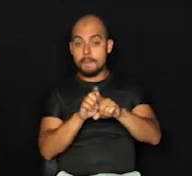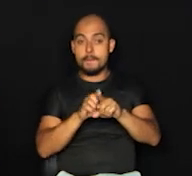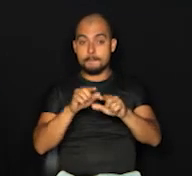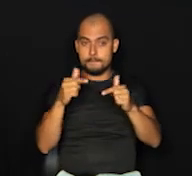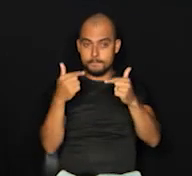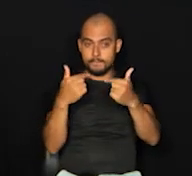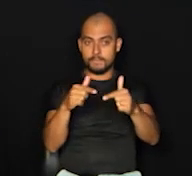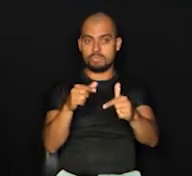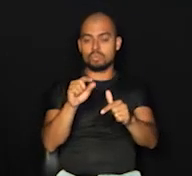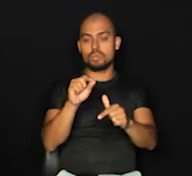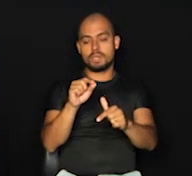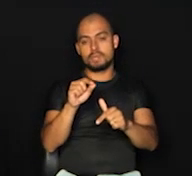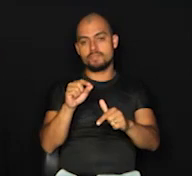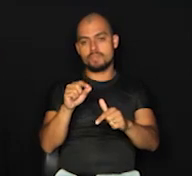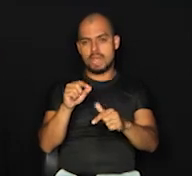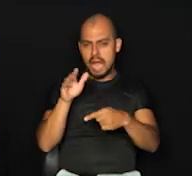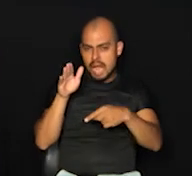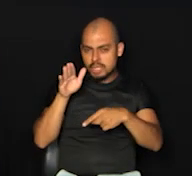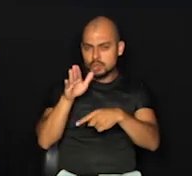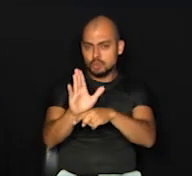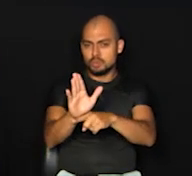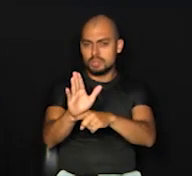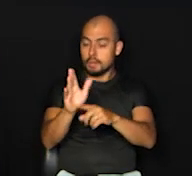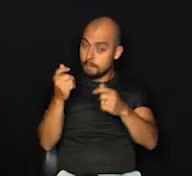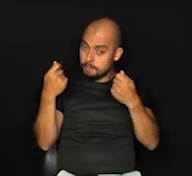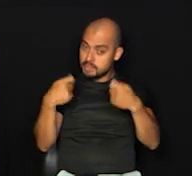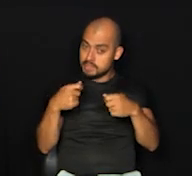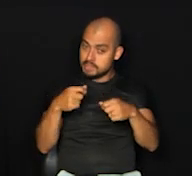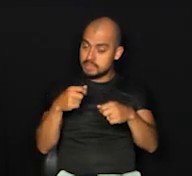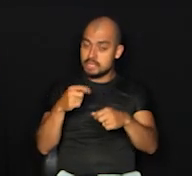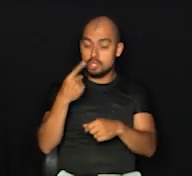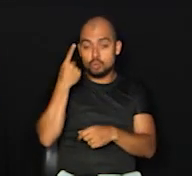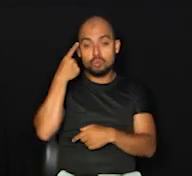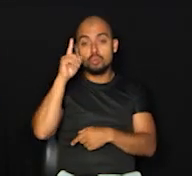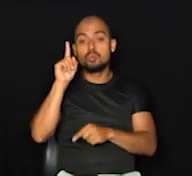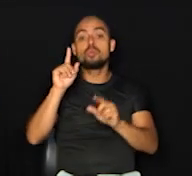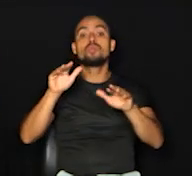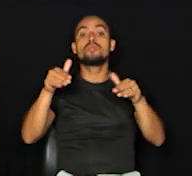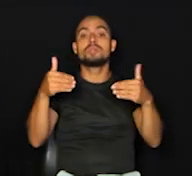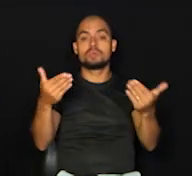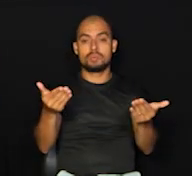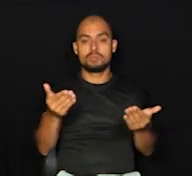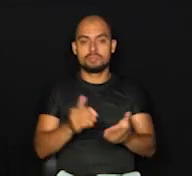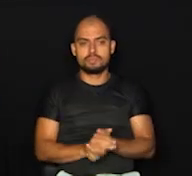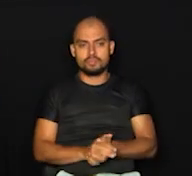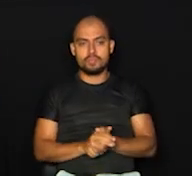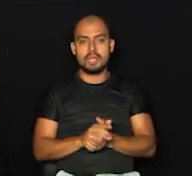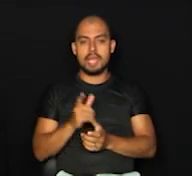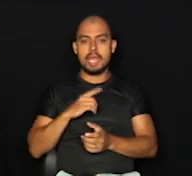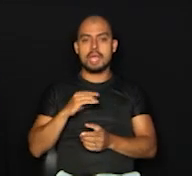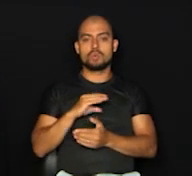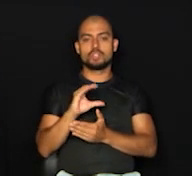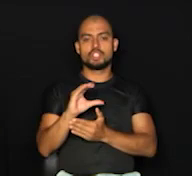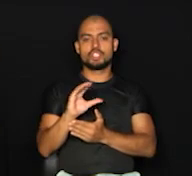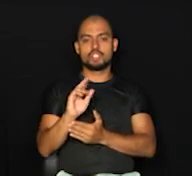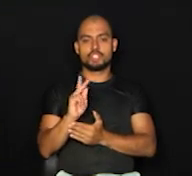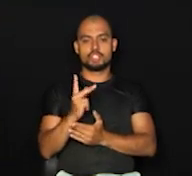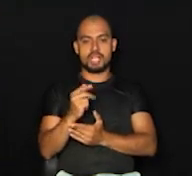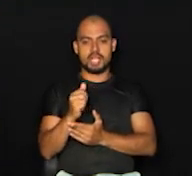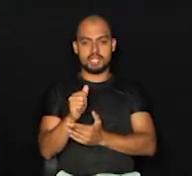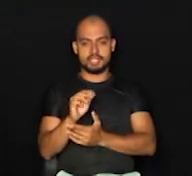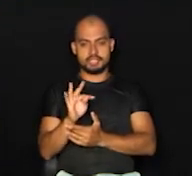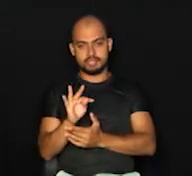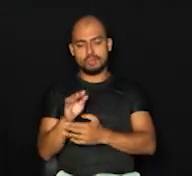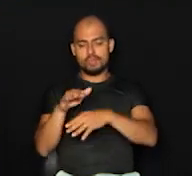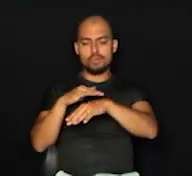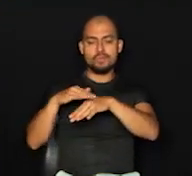olha, precisa de ajuda aqui do seu canto direito? Qual é a sua dúvida? É um chat que você conversa diretamente com alguém lá